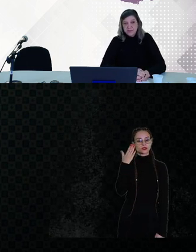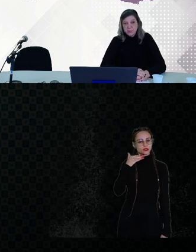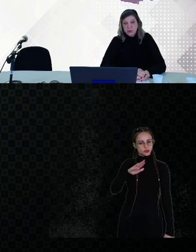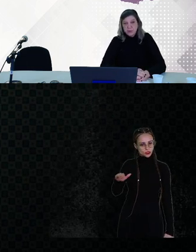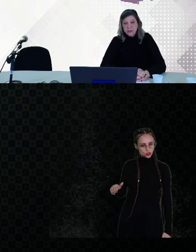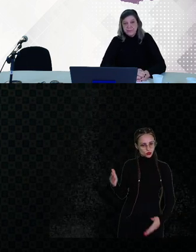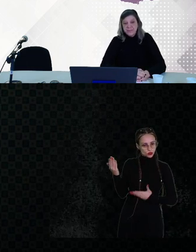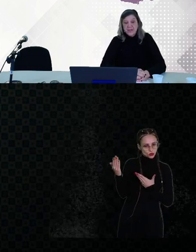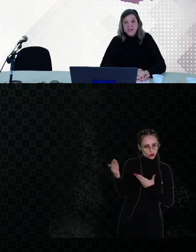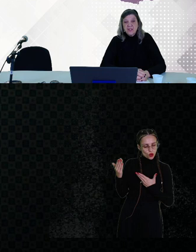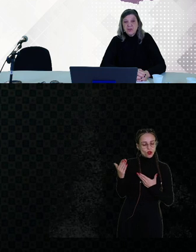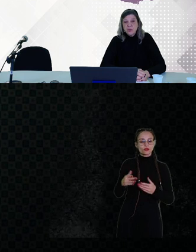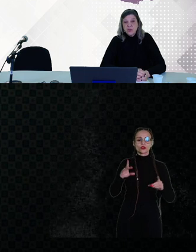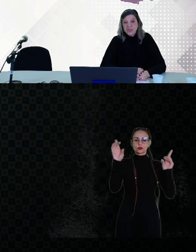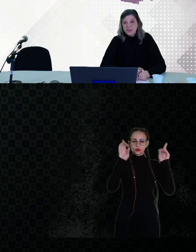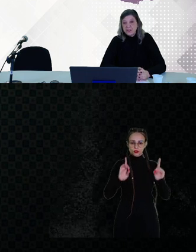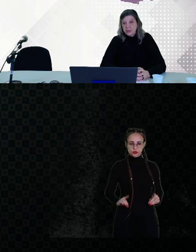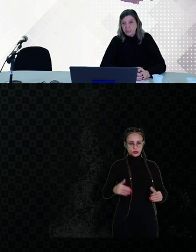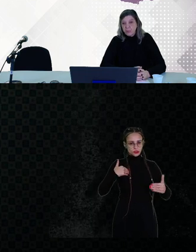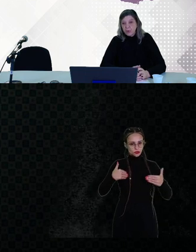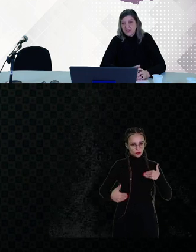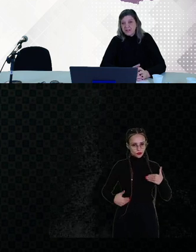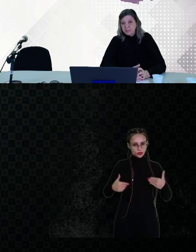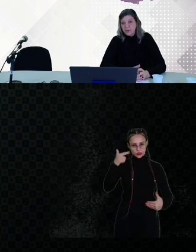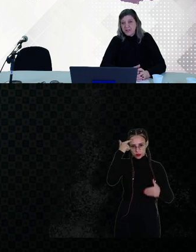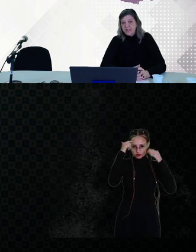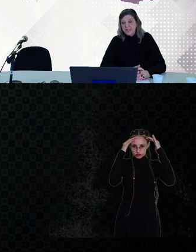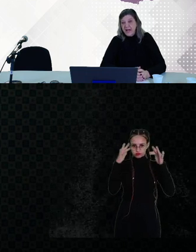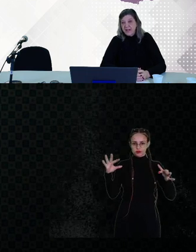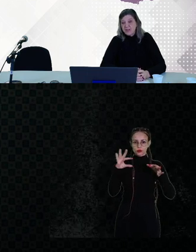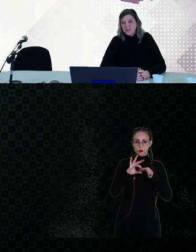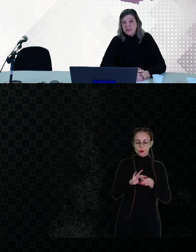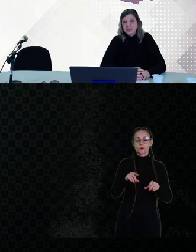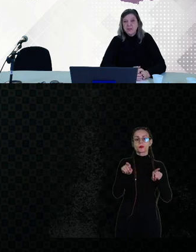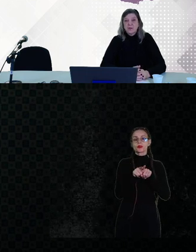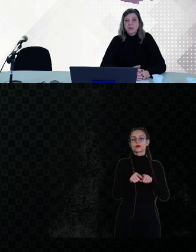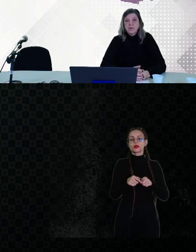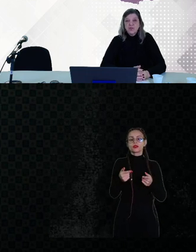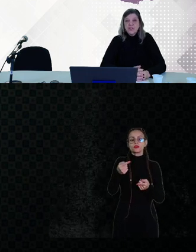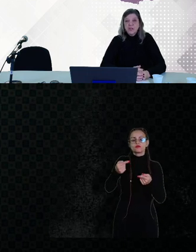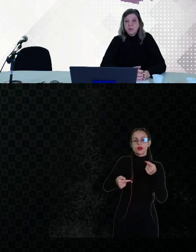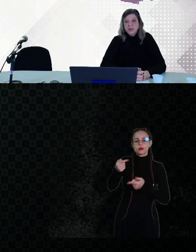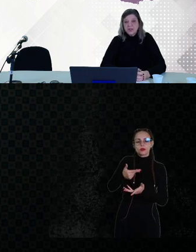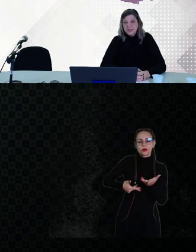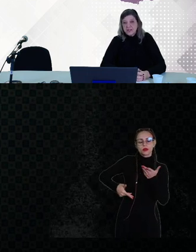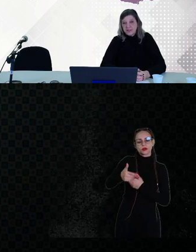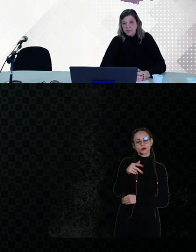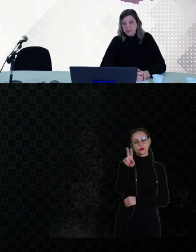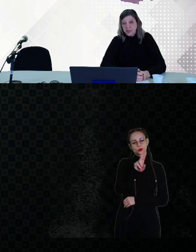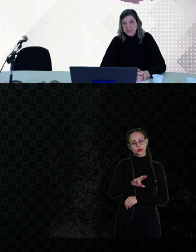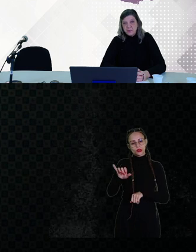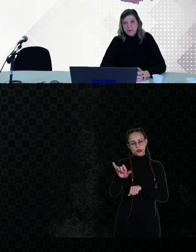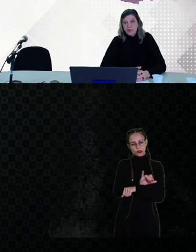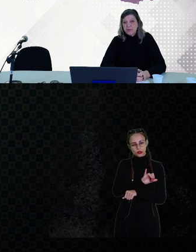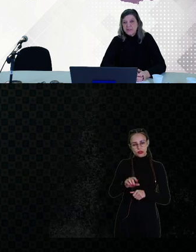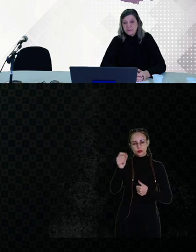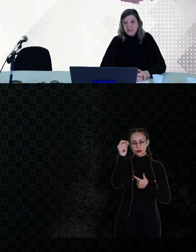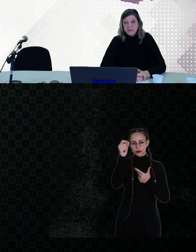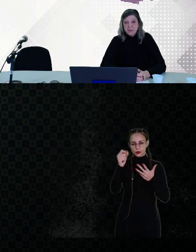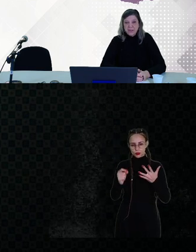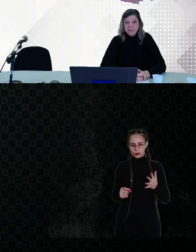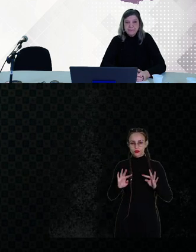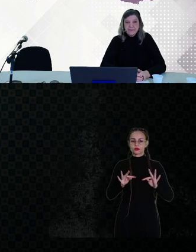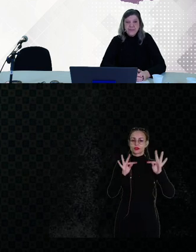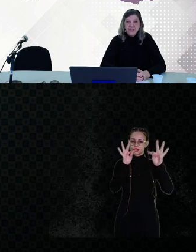deficiência físico-motora. Discutir, então, um pouco dessas possibilidades do uso de recursos dessas tecnologias para apoio ao